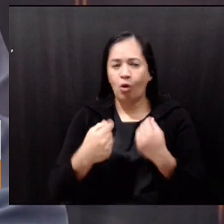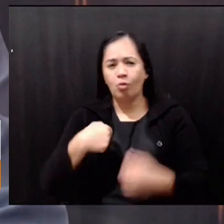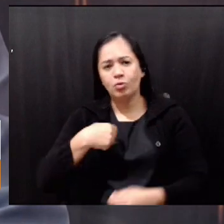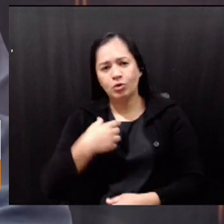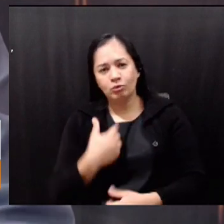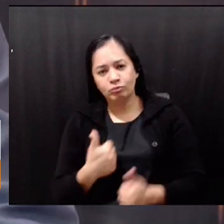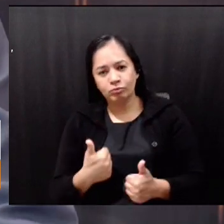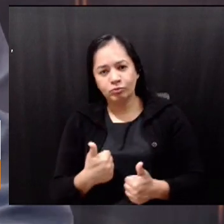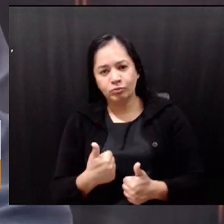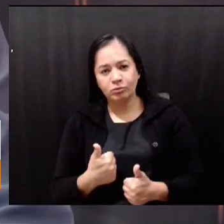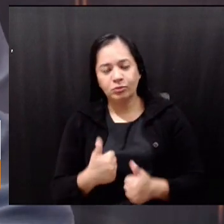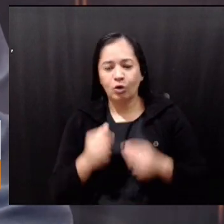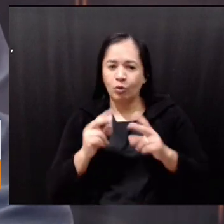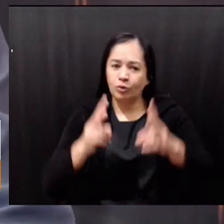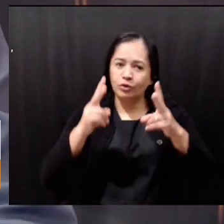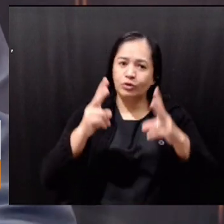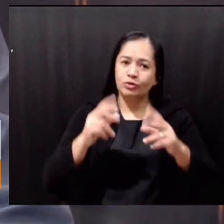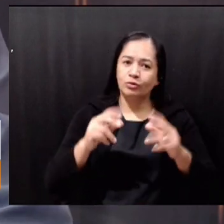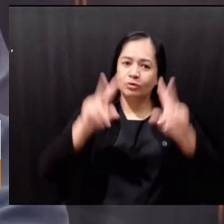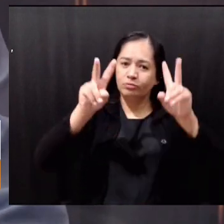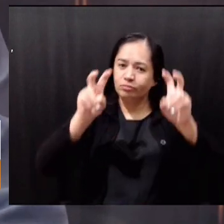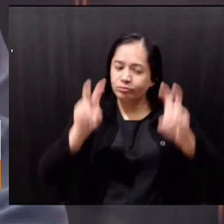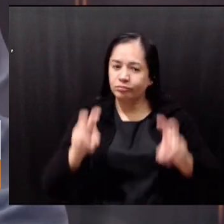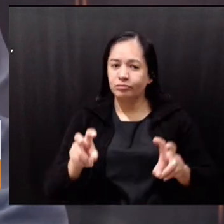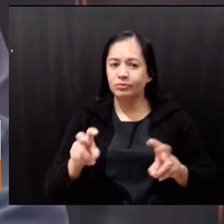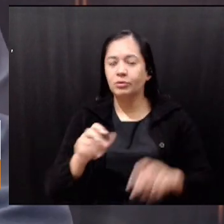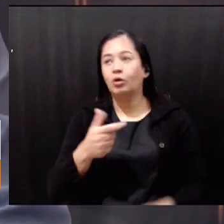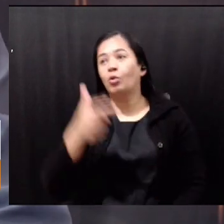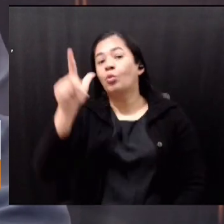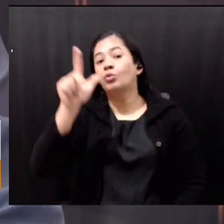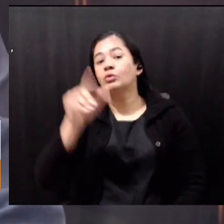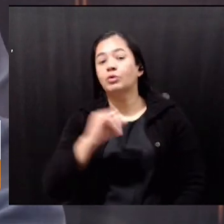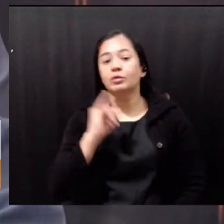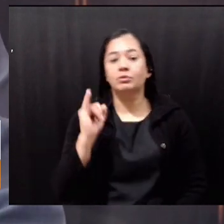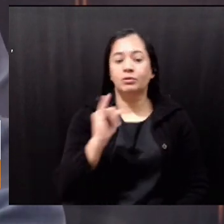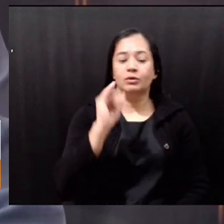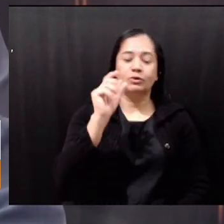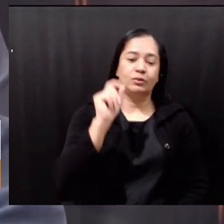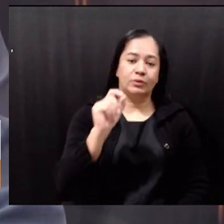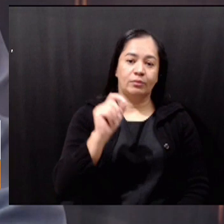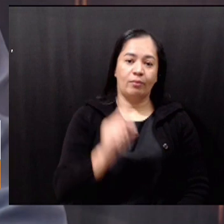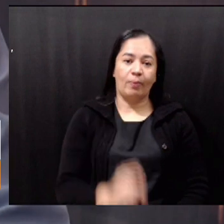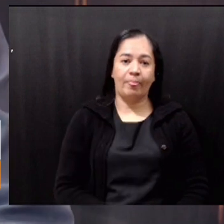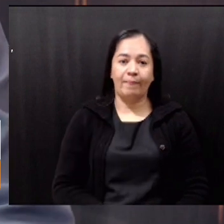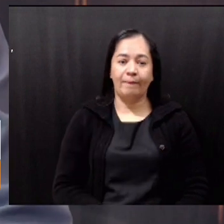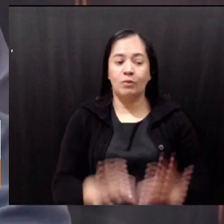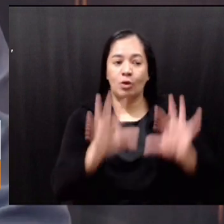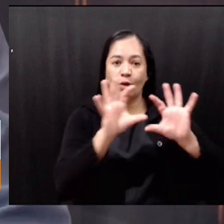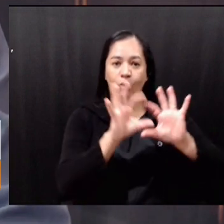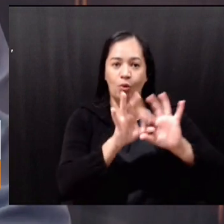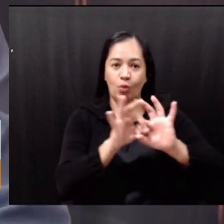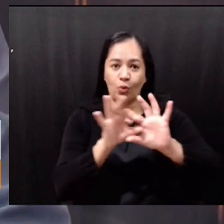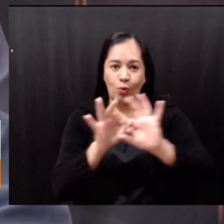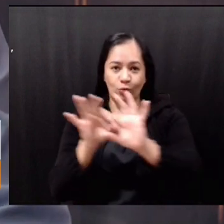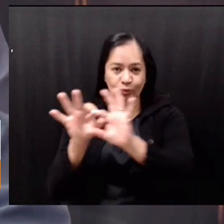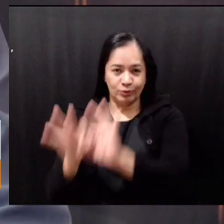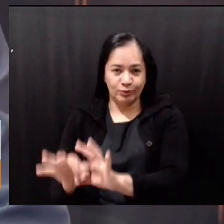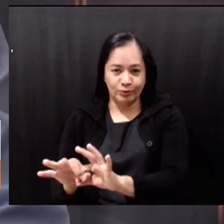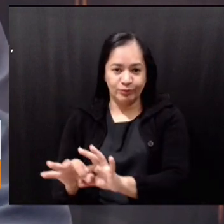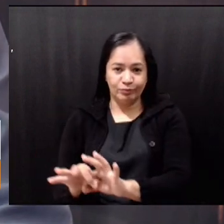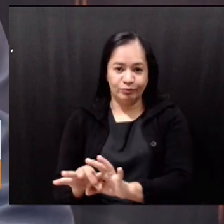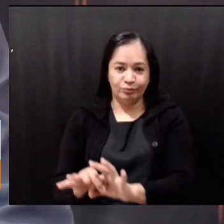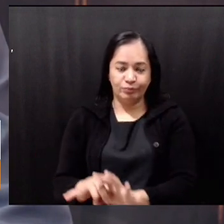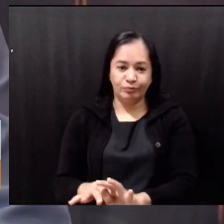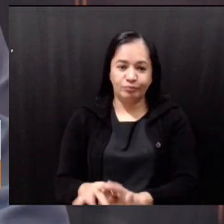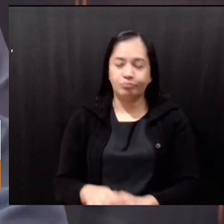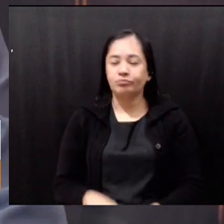continuidade aos assuntos. Outra coisa que é muito importante para a gente, o contexto, né, então, olha, eu